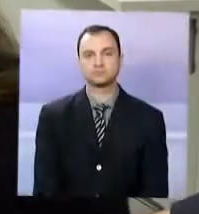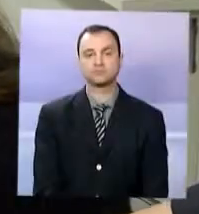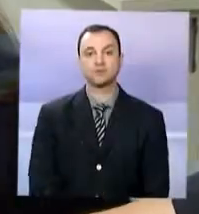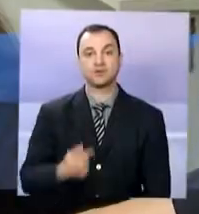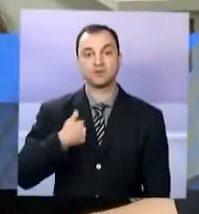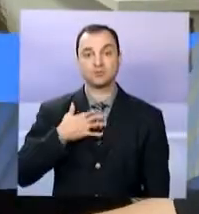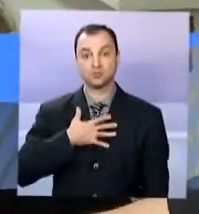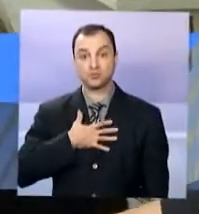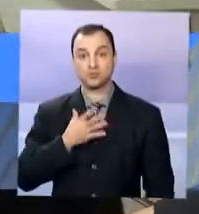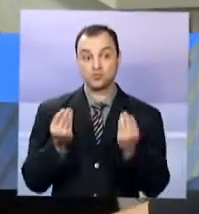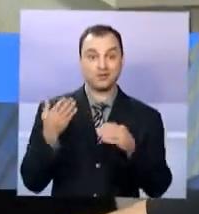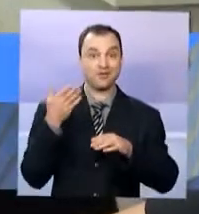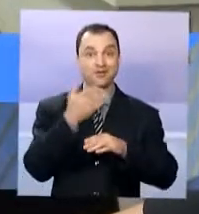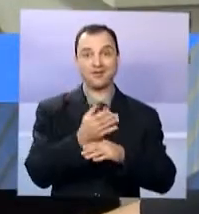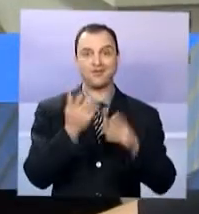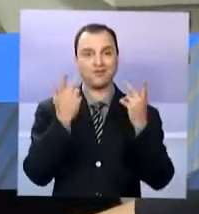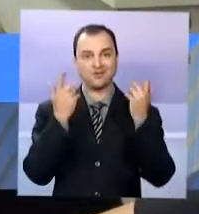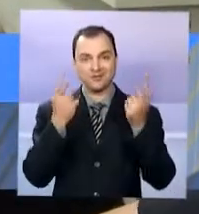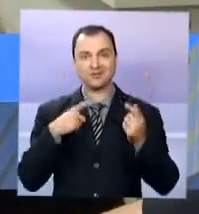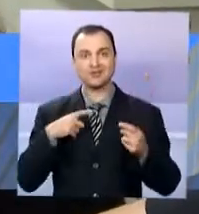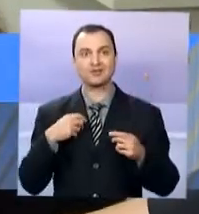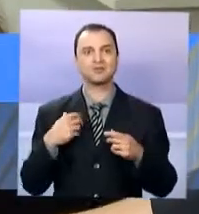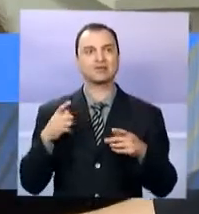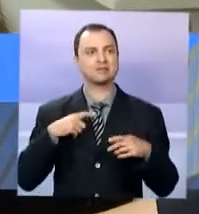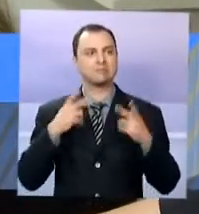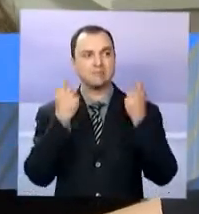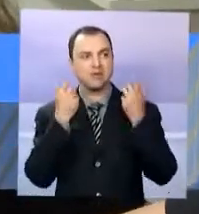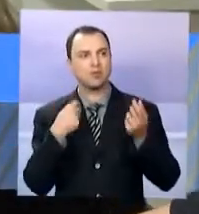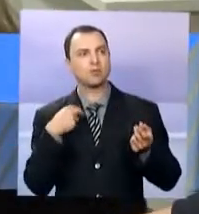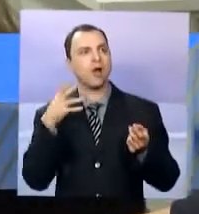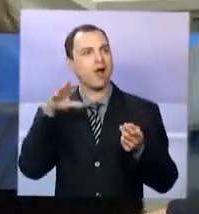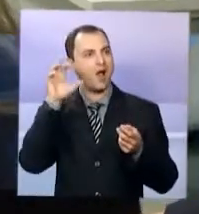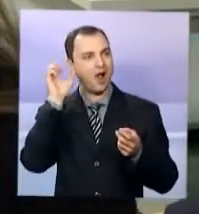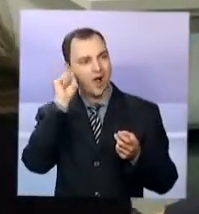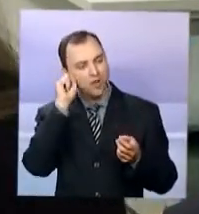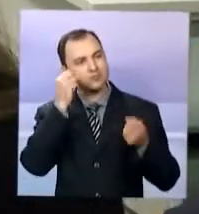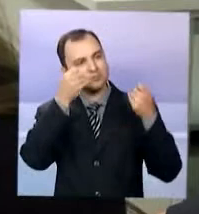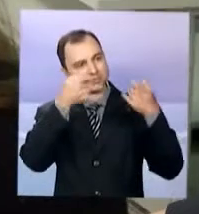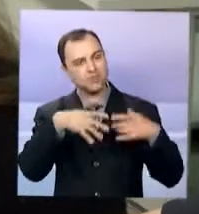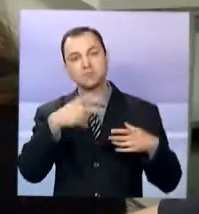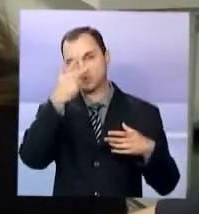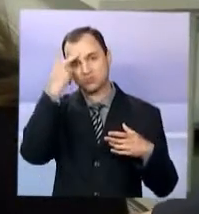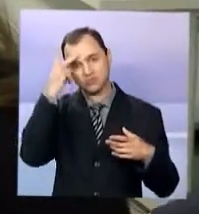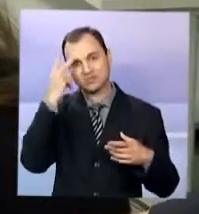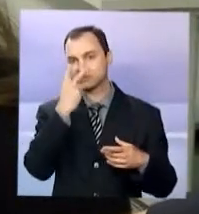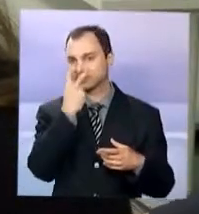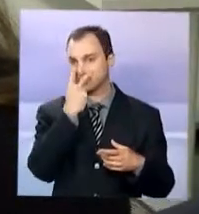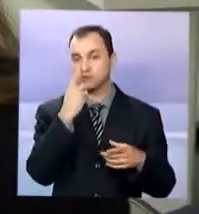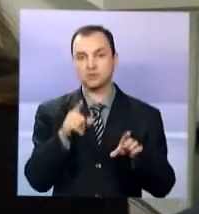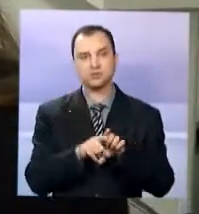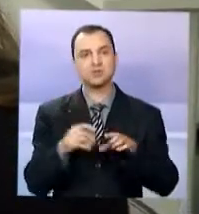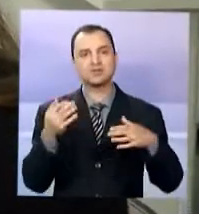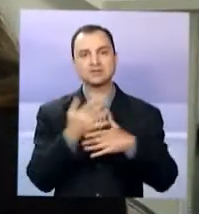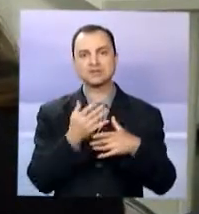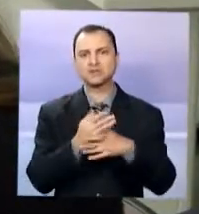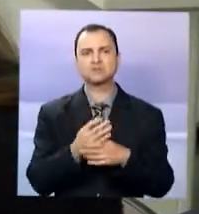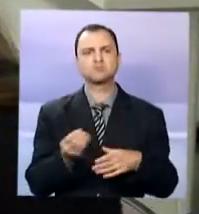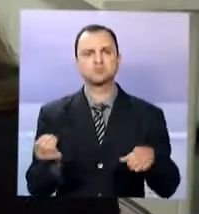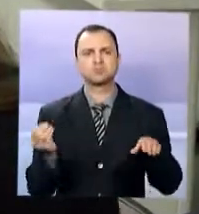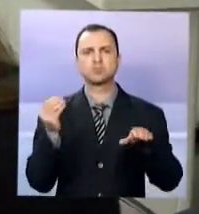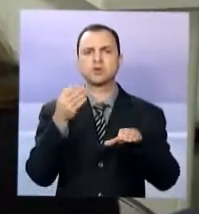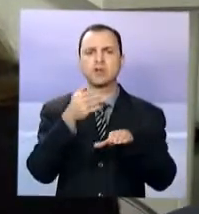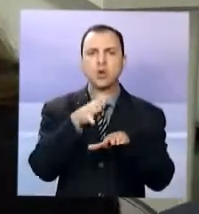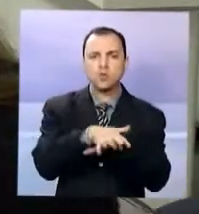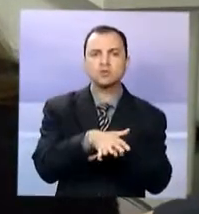e eu gosto muito de ir ao teatro e a peças com áudio descrição que as pessoas cegas e uma cidade super